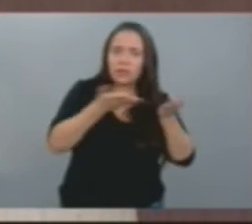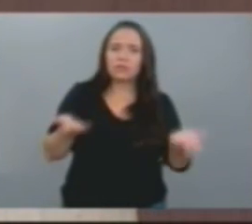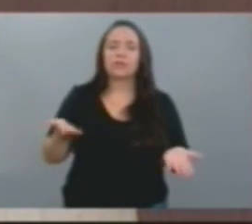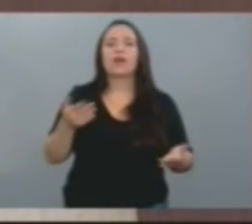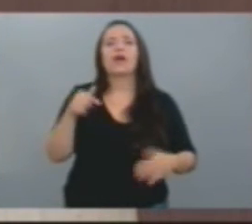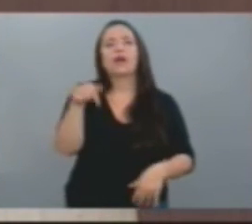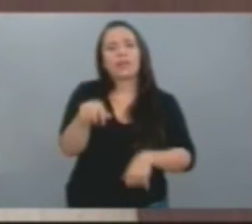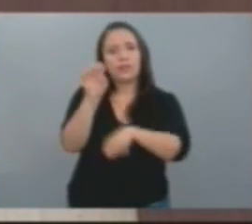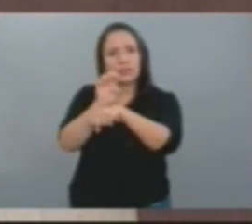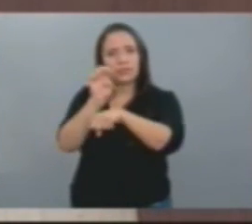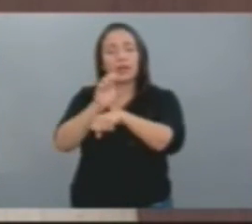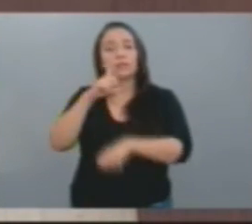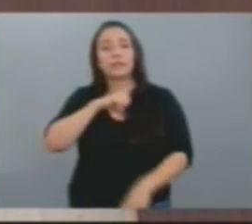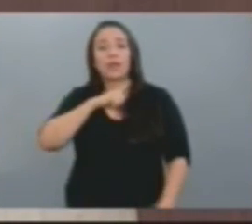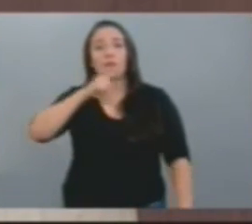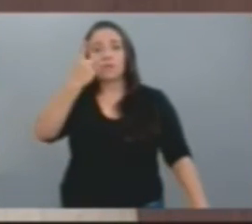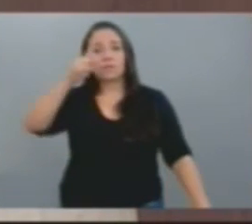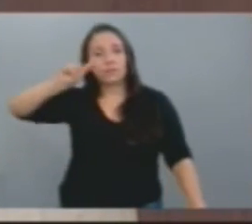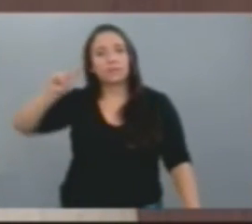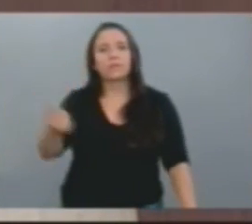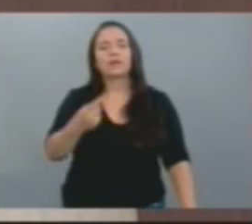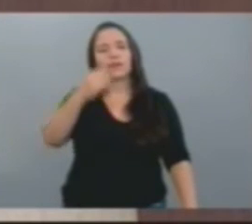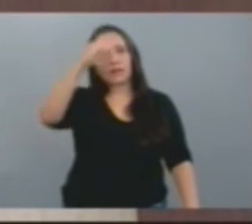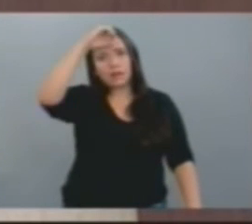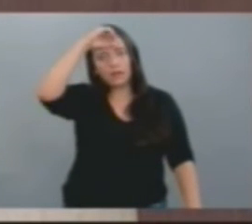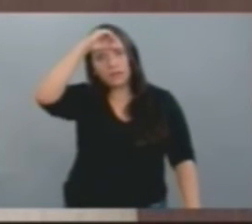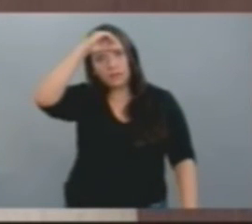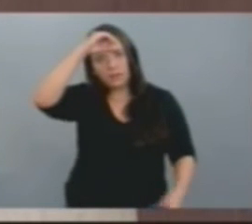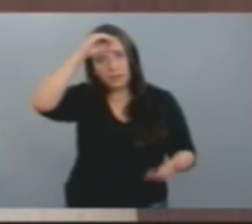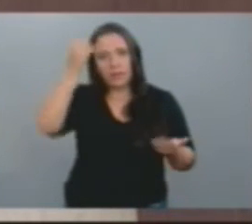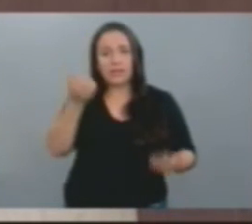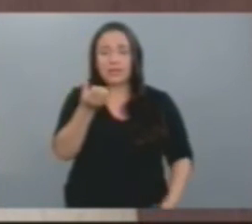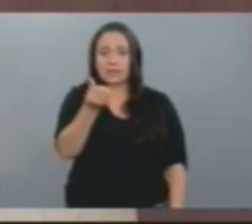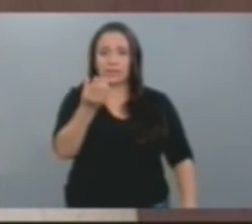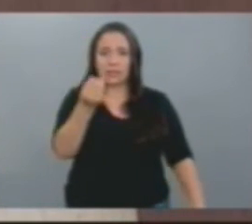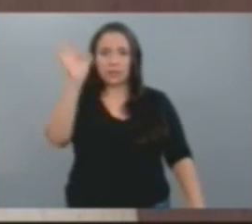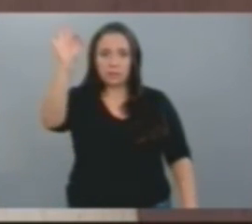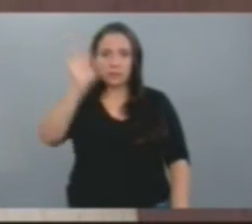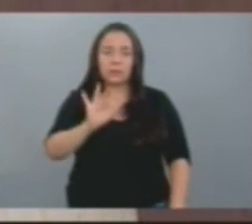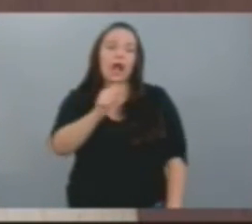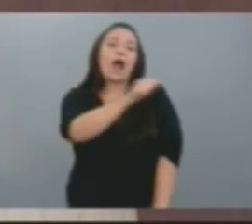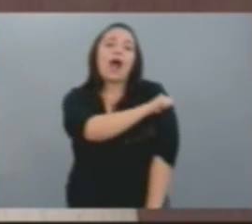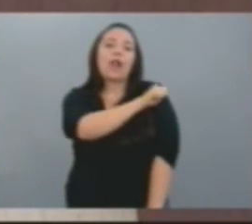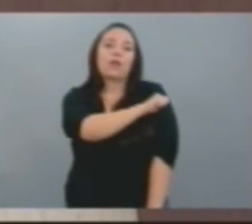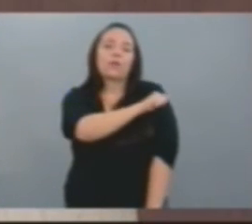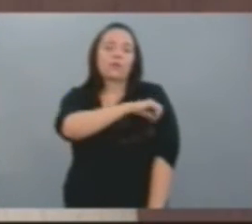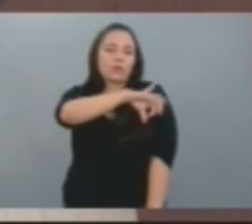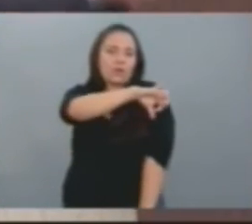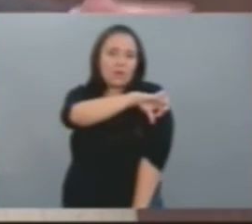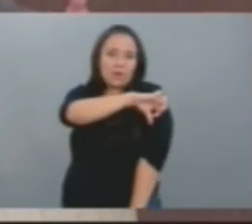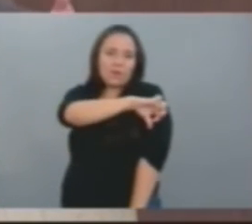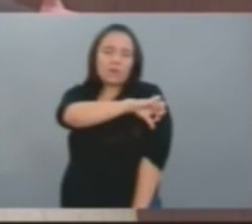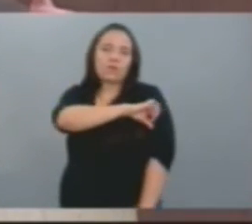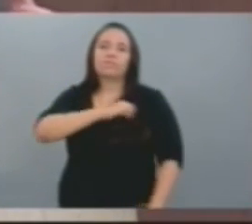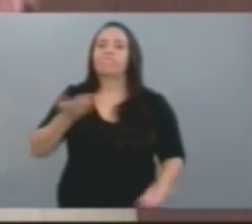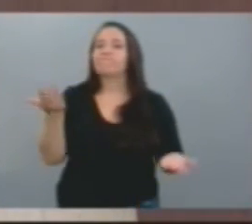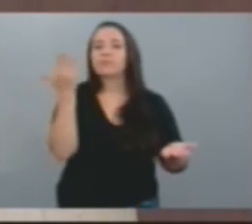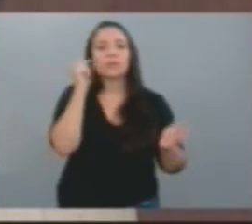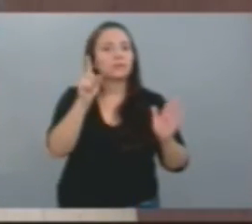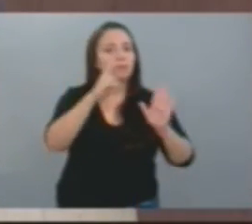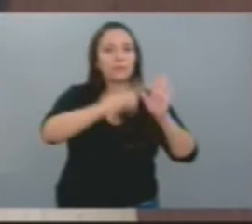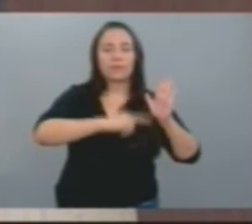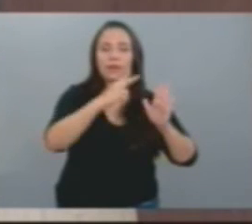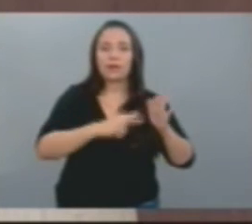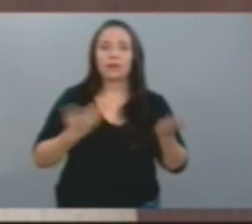PIB, tem 1 milhão de analfabetos. 60% dos nossos alunos na 9ª série estão em nível crítico, muito crítico. Qual é a saída para isso?